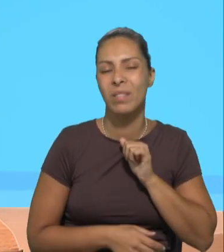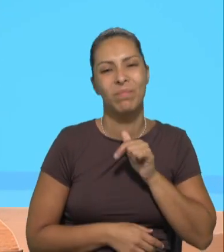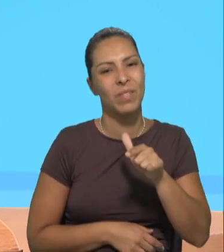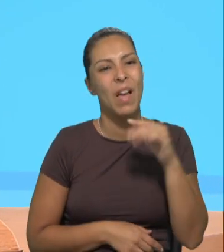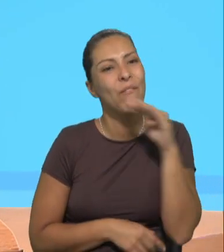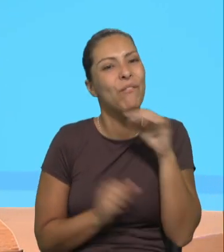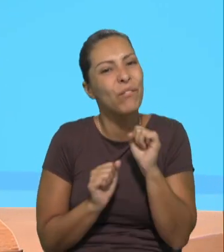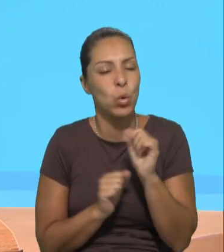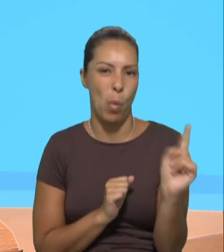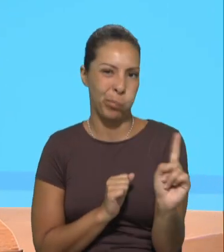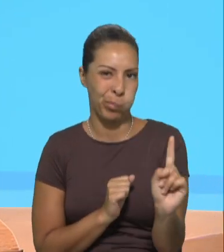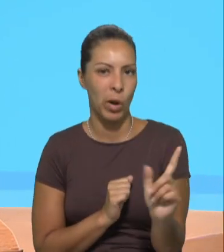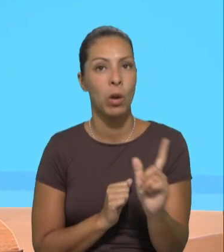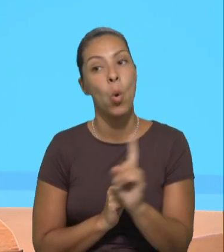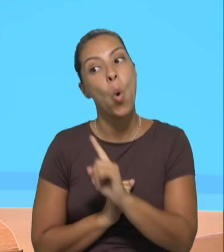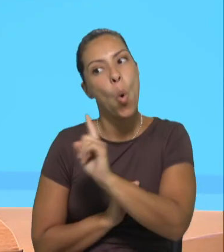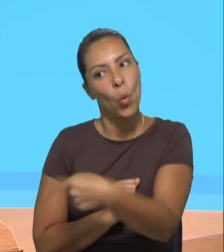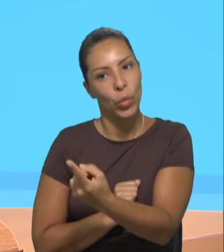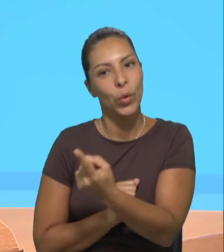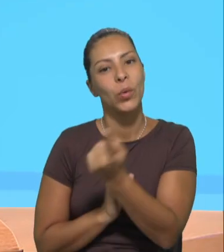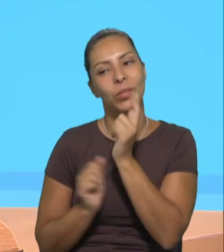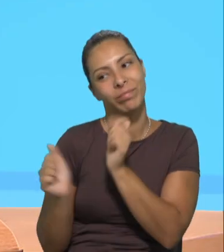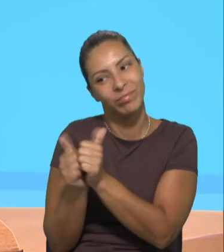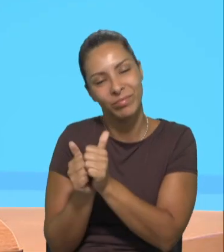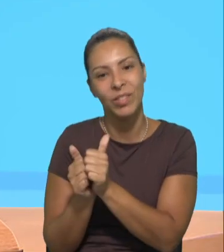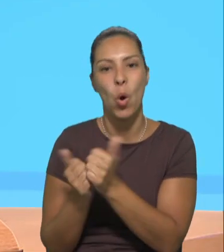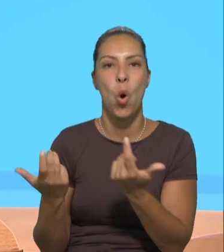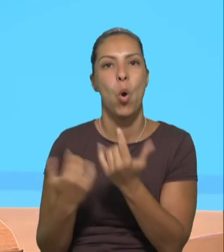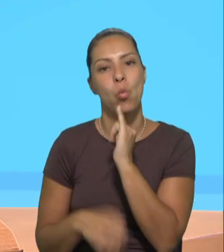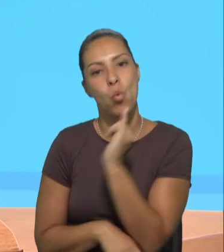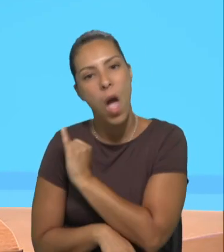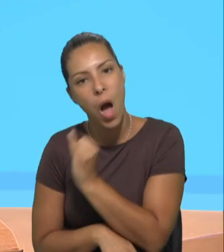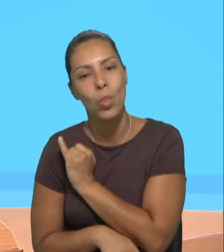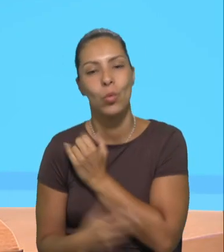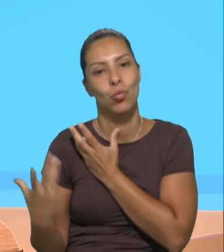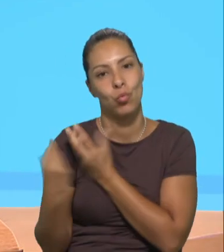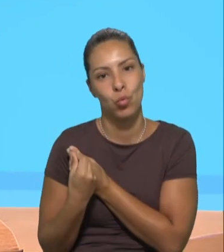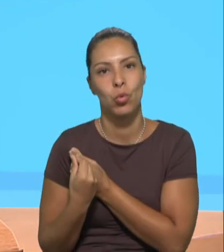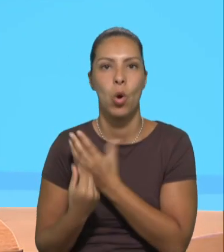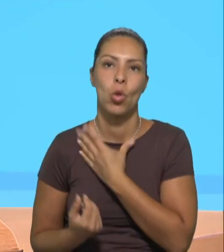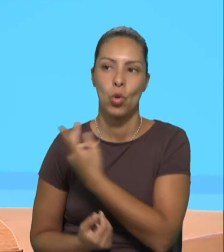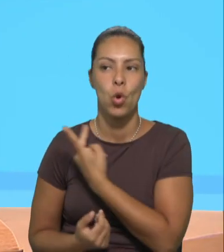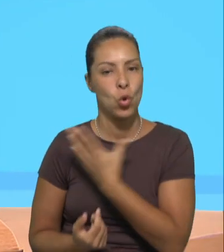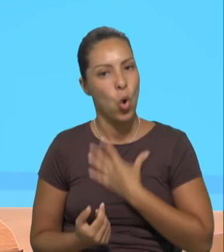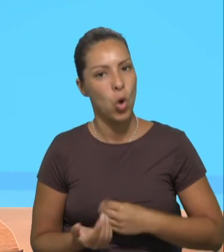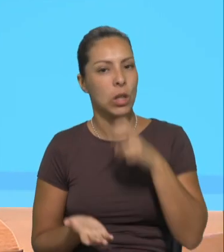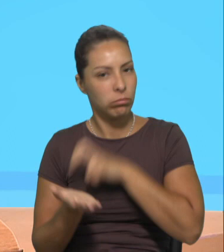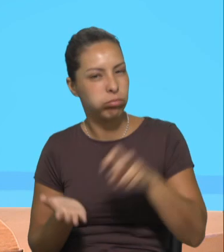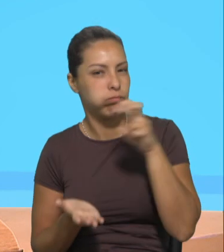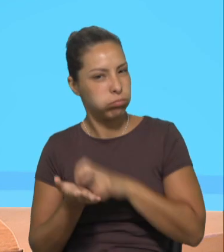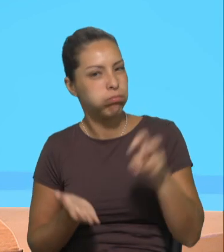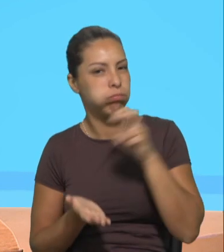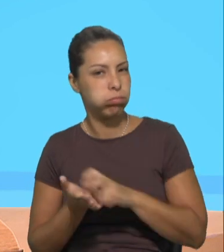tenho que procurar outros parceiros. Normalmente vou com o meu cunhado e gostamos dos dois. Fizemos os dois